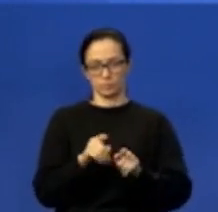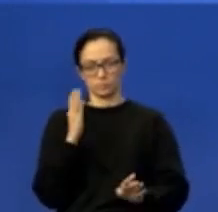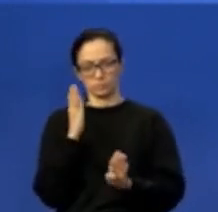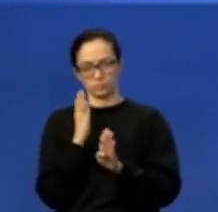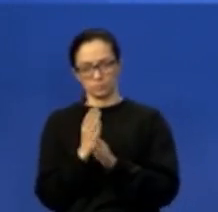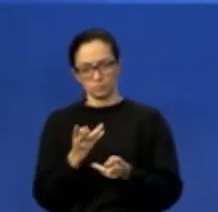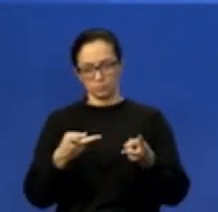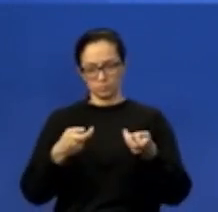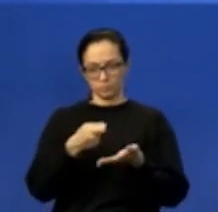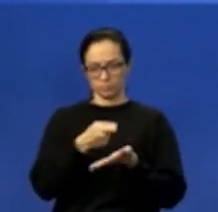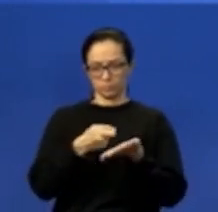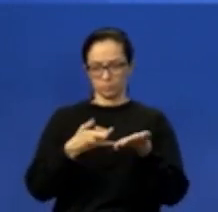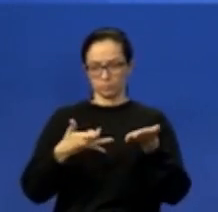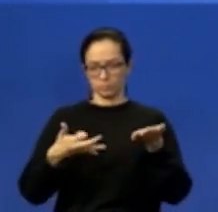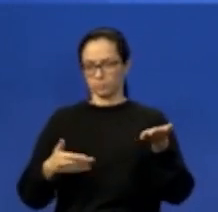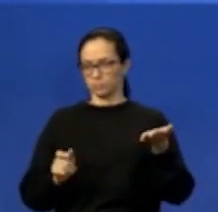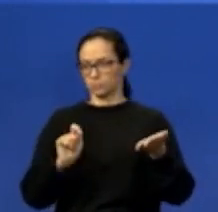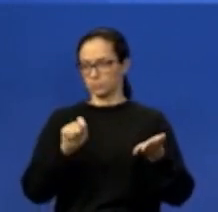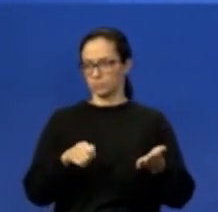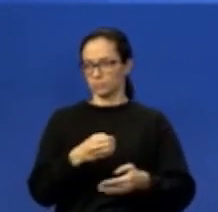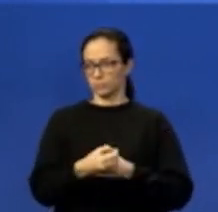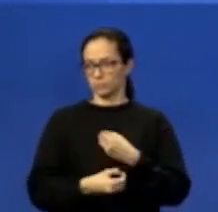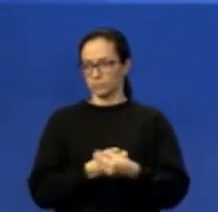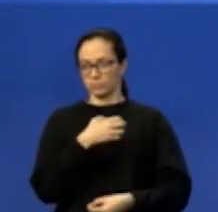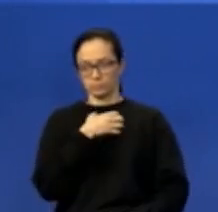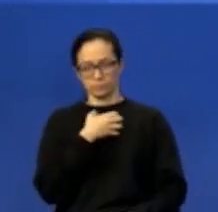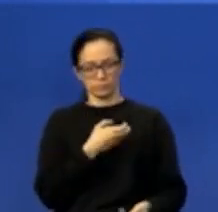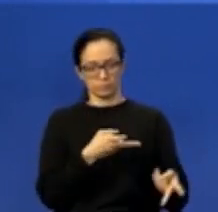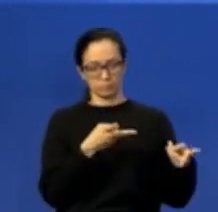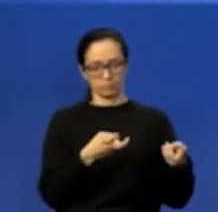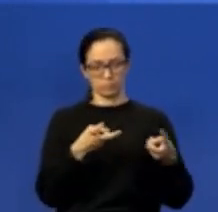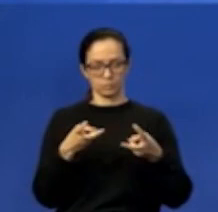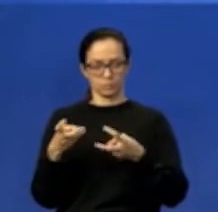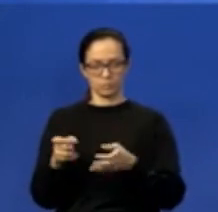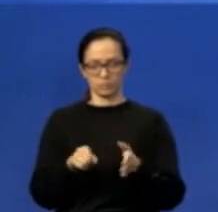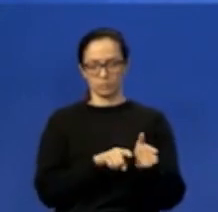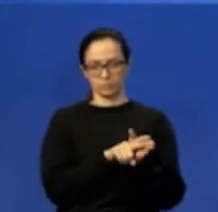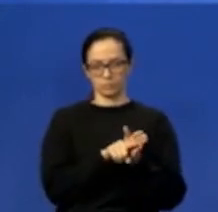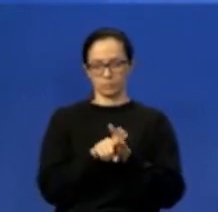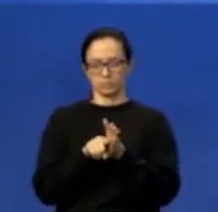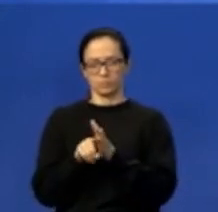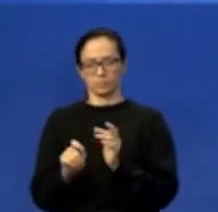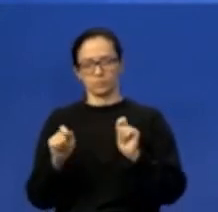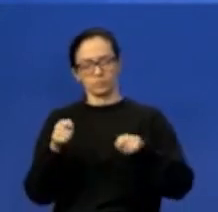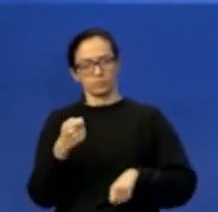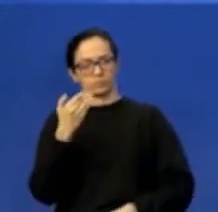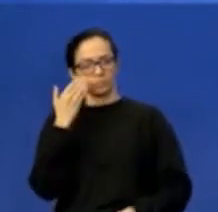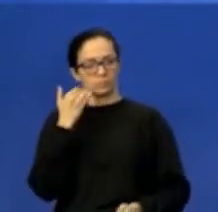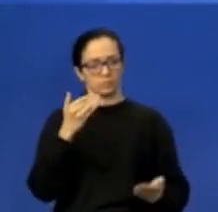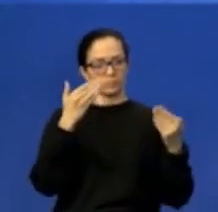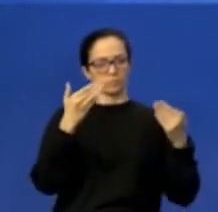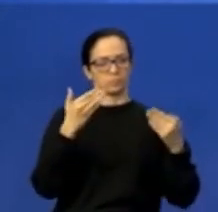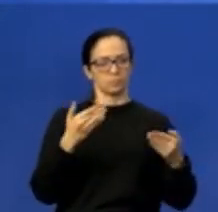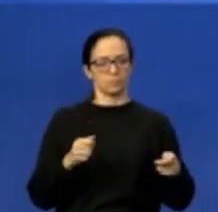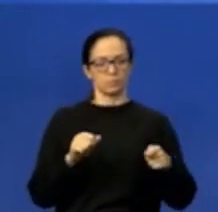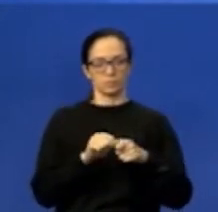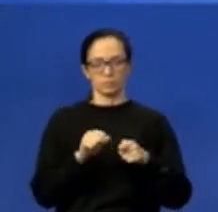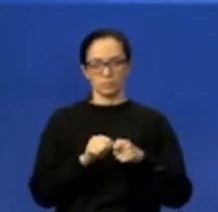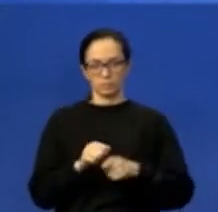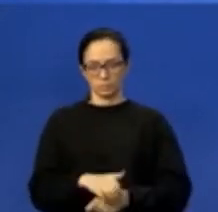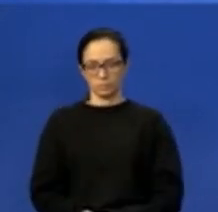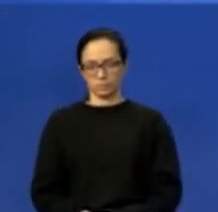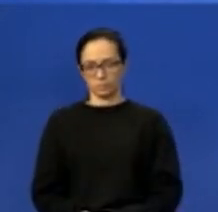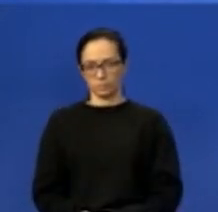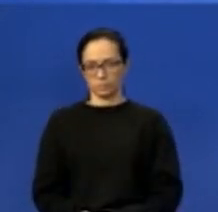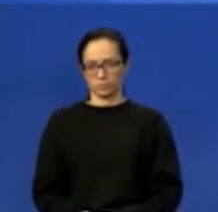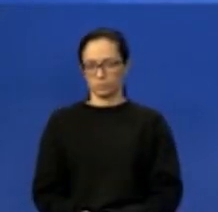ser emitido em função, né, dessas análises que são realizadas em função dos constituintes da